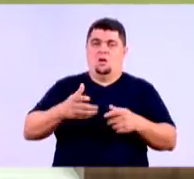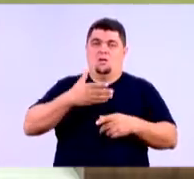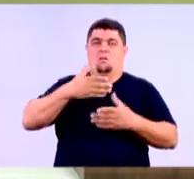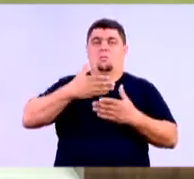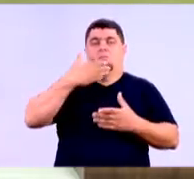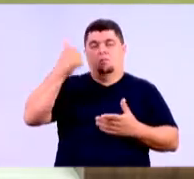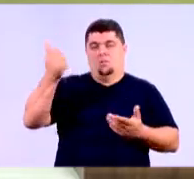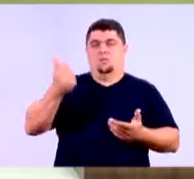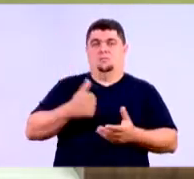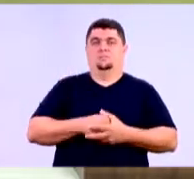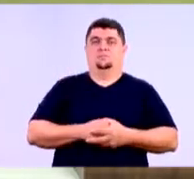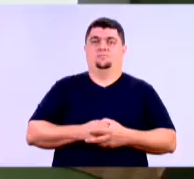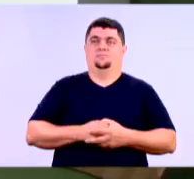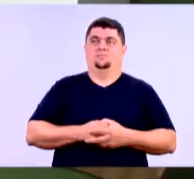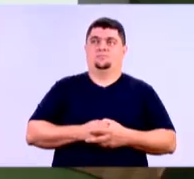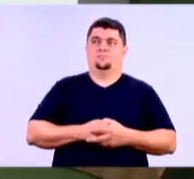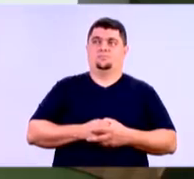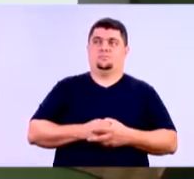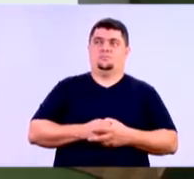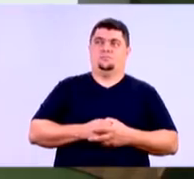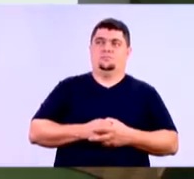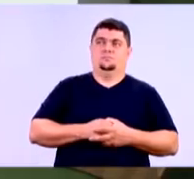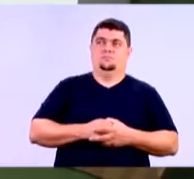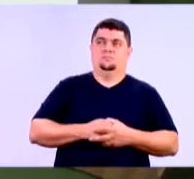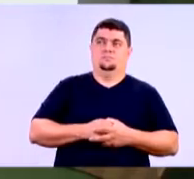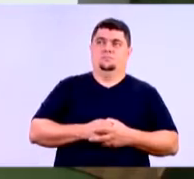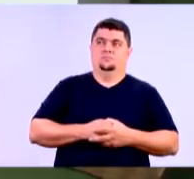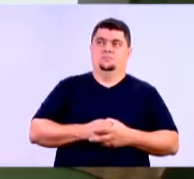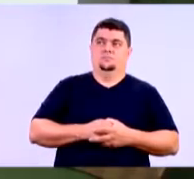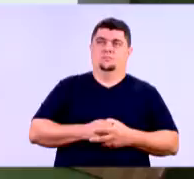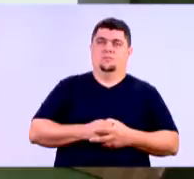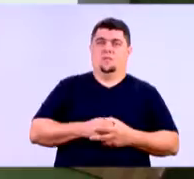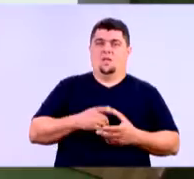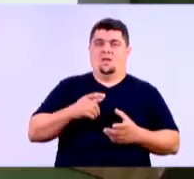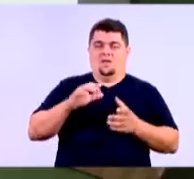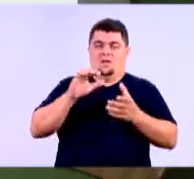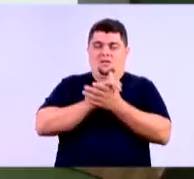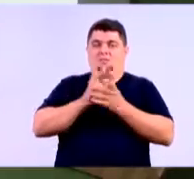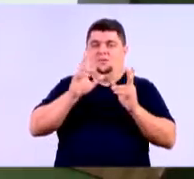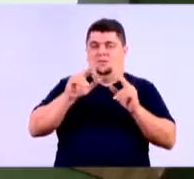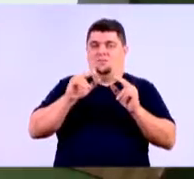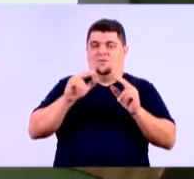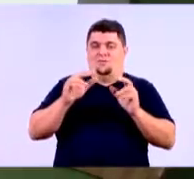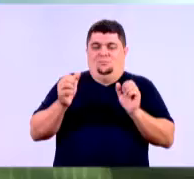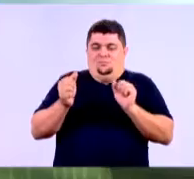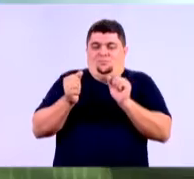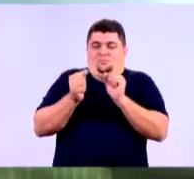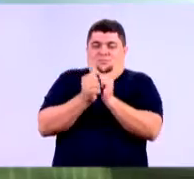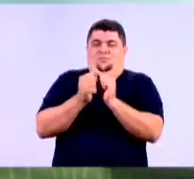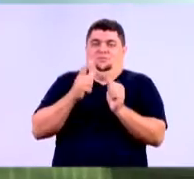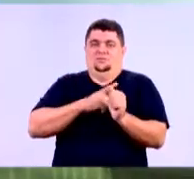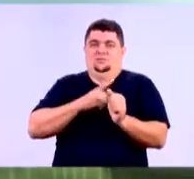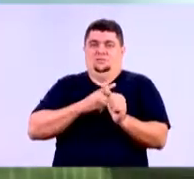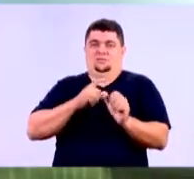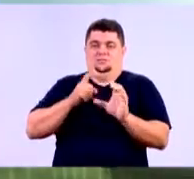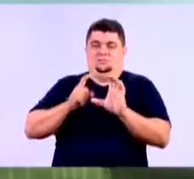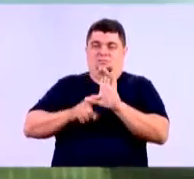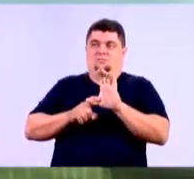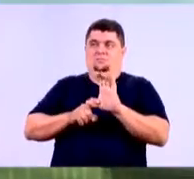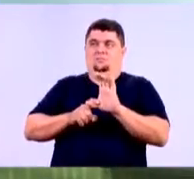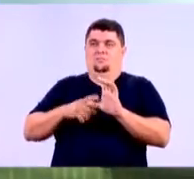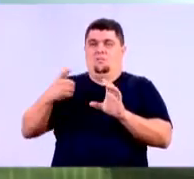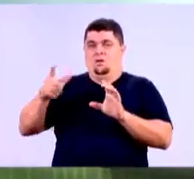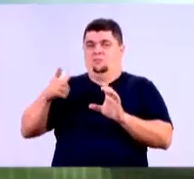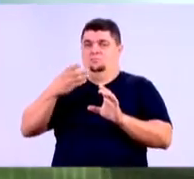família é maior. Além disso, tem a ver que casamento é uma sociedade, né? Com certeza. Se você tem dívidas, você não tem dívidas, mas o